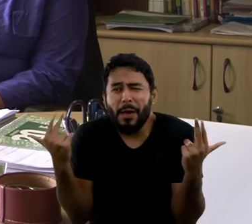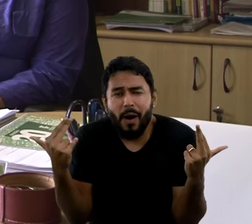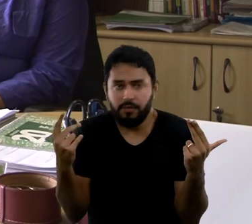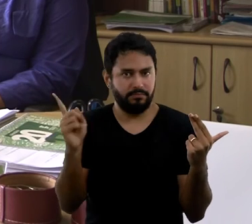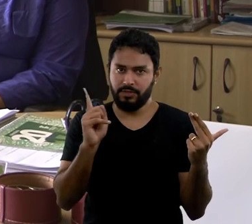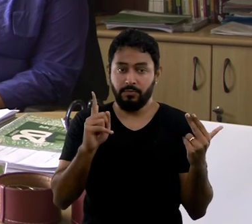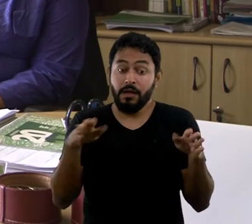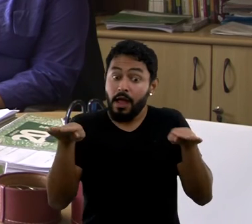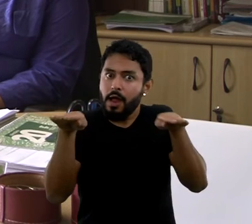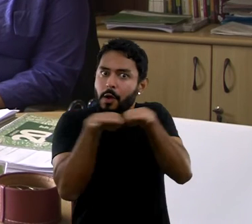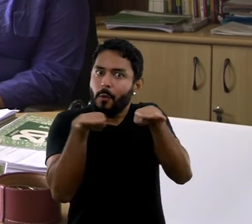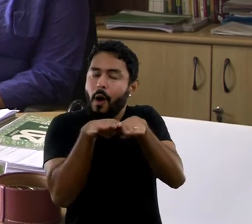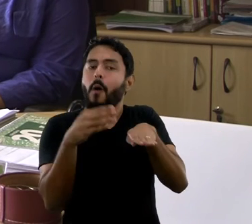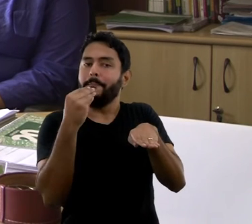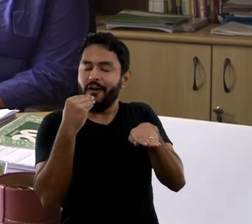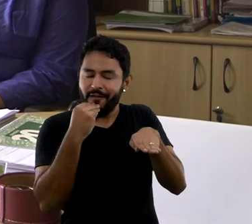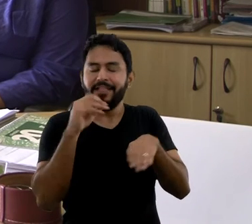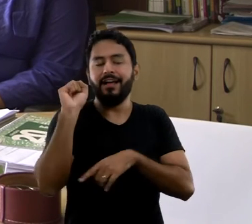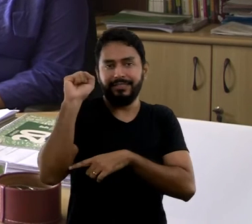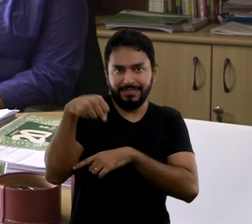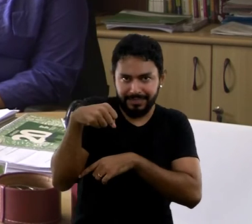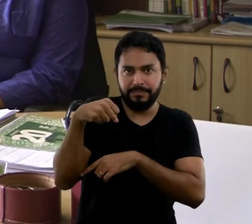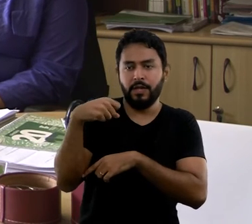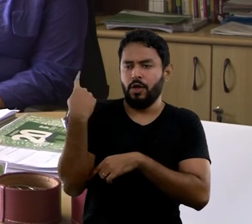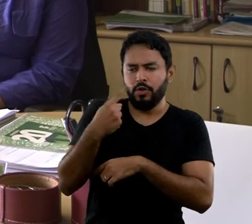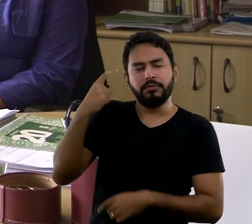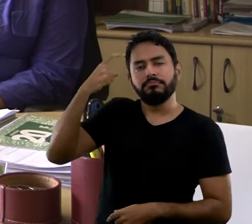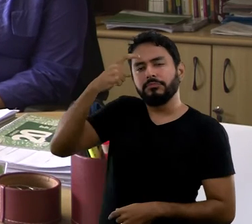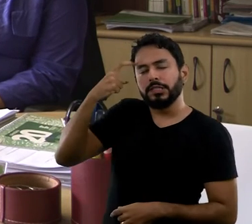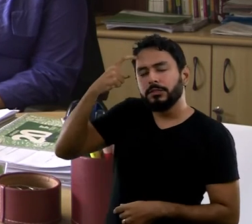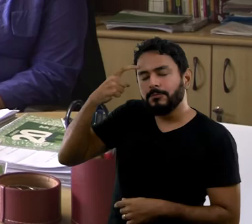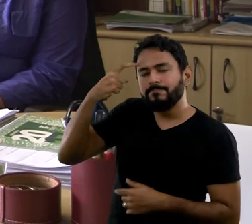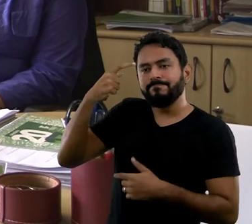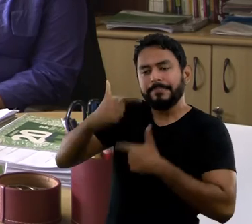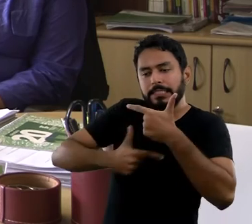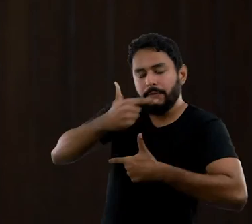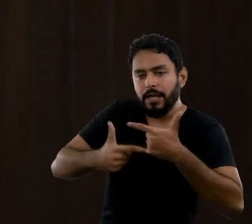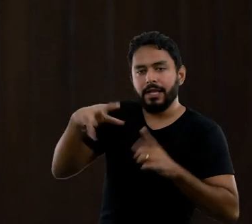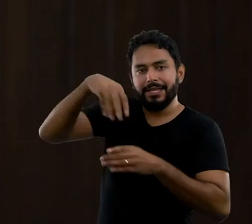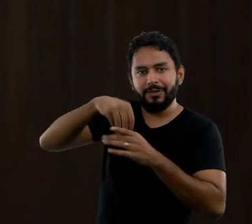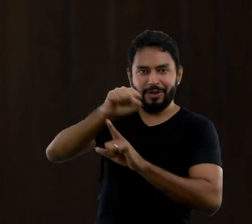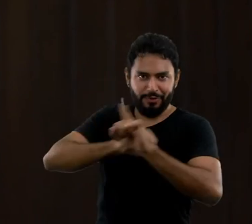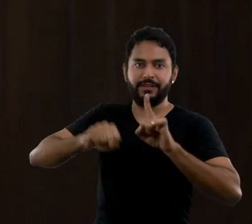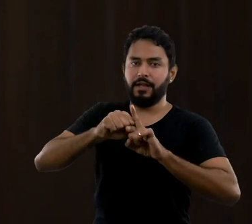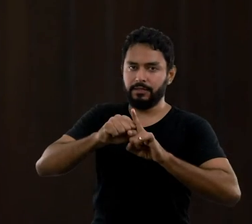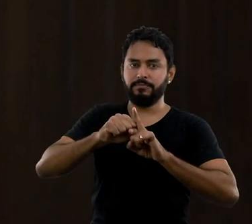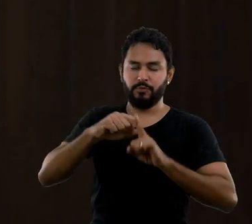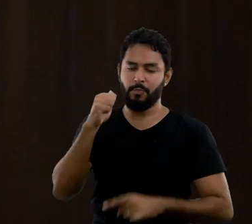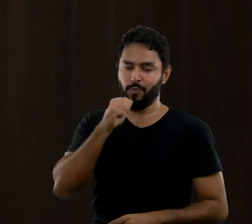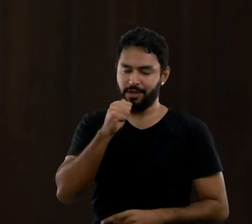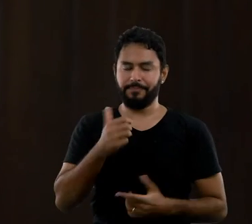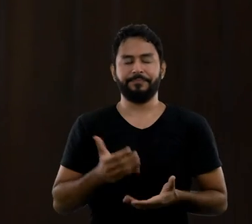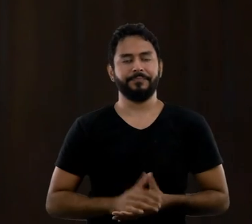mesmas possibilidades de ser, de pensar e de agir na sociedade. Uma das